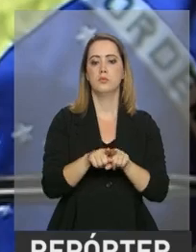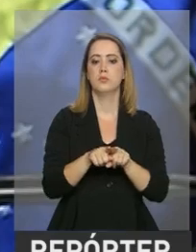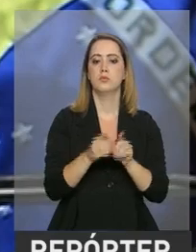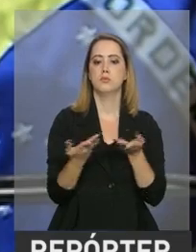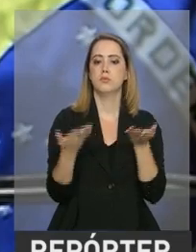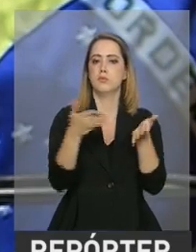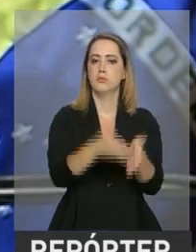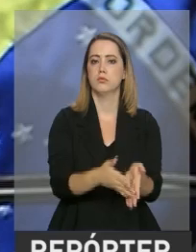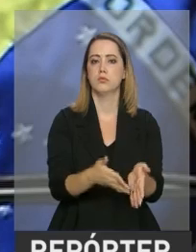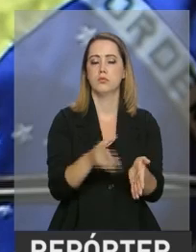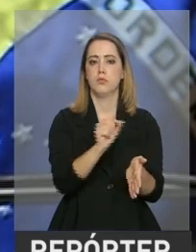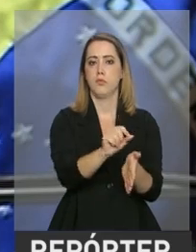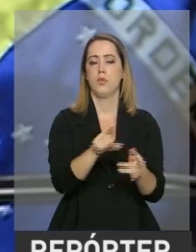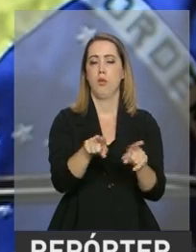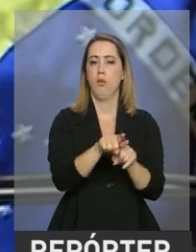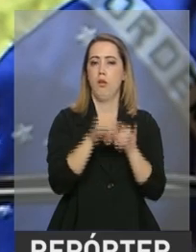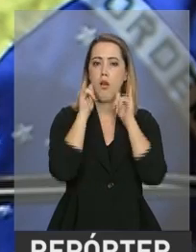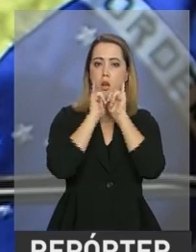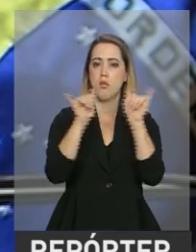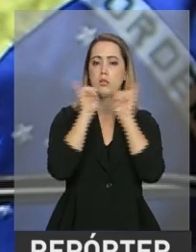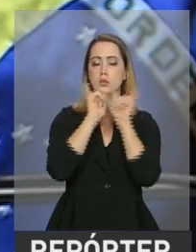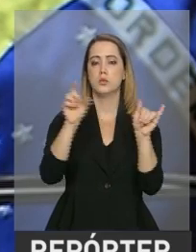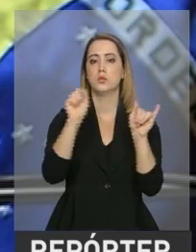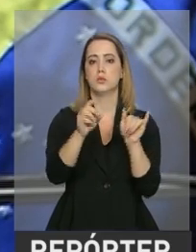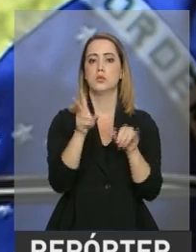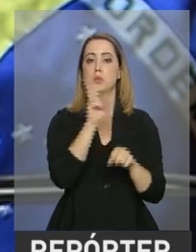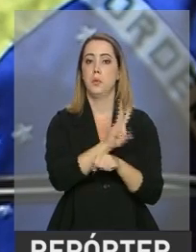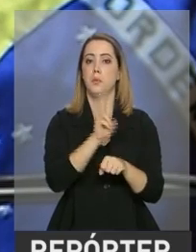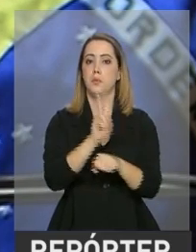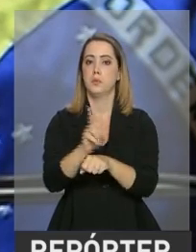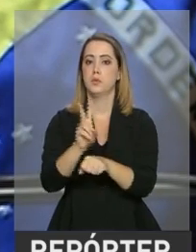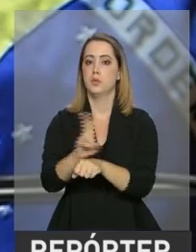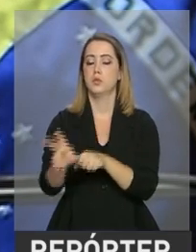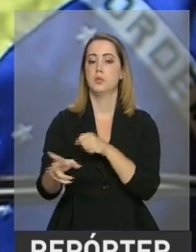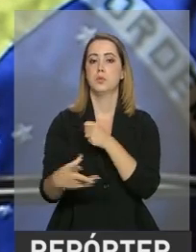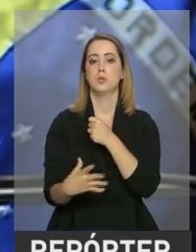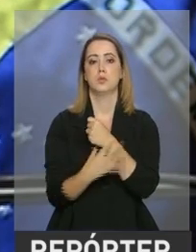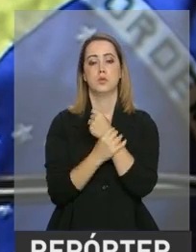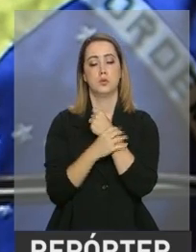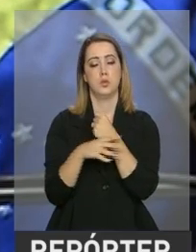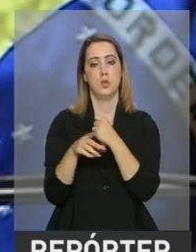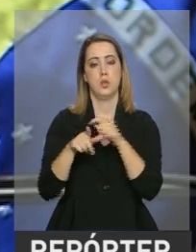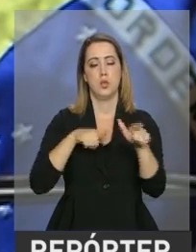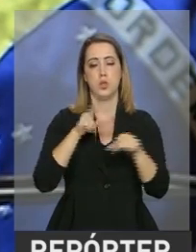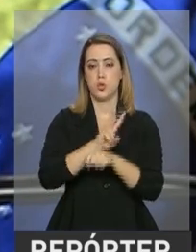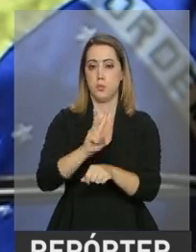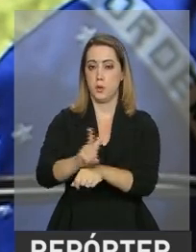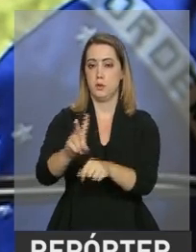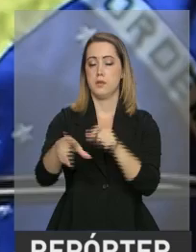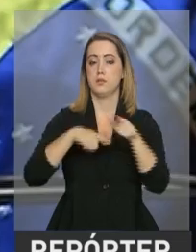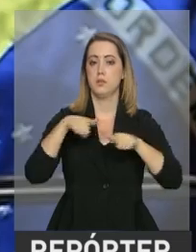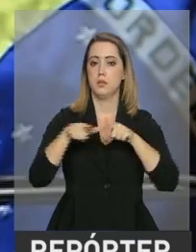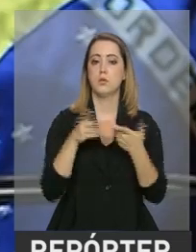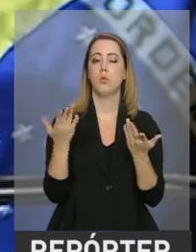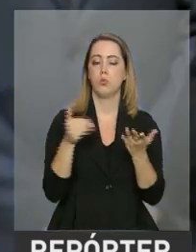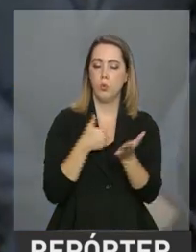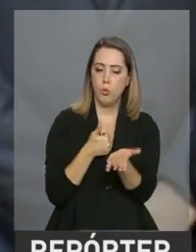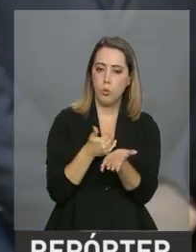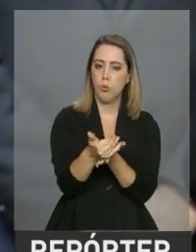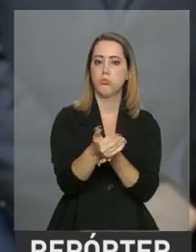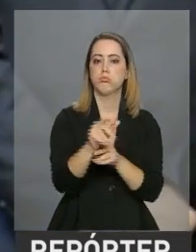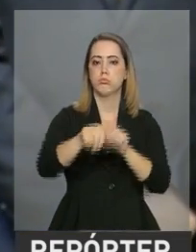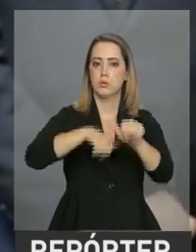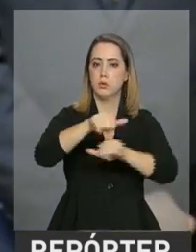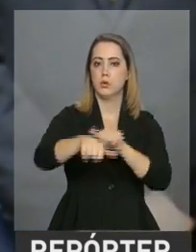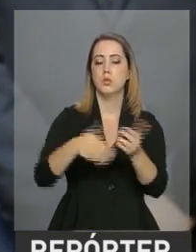Congresso. Anunciou que o Programa de Proteção ao Emprego, o PPE, lançado em julho de 2015, vai ser mantido